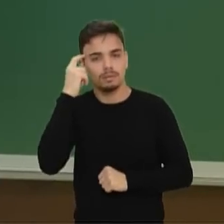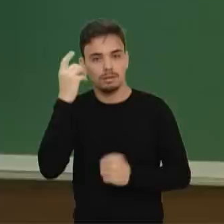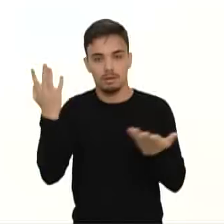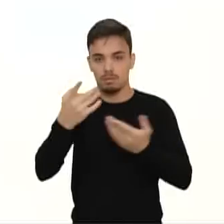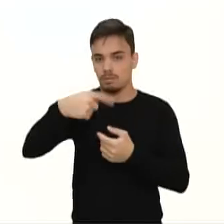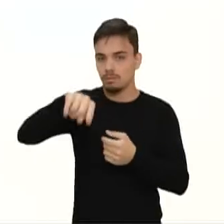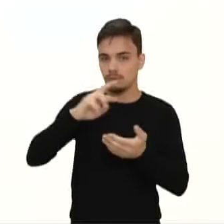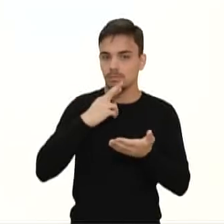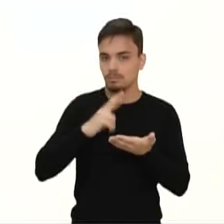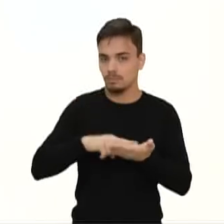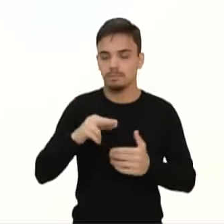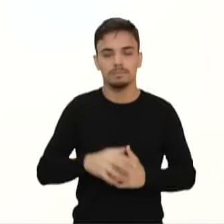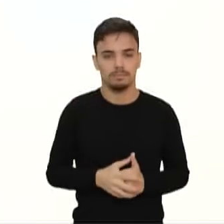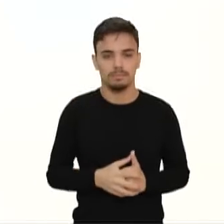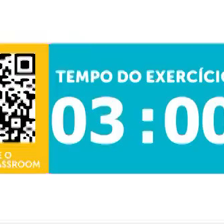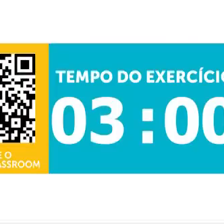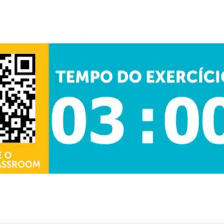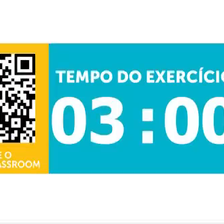vocês.